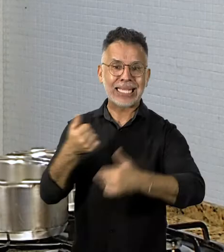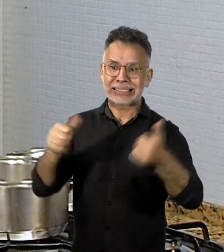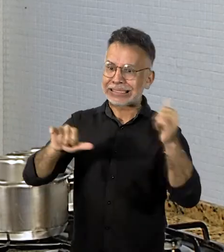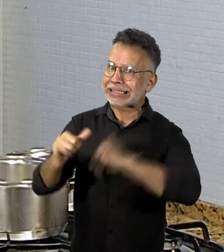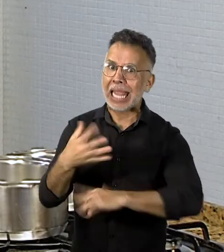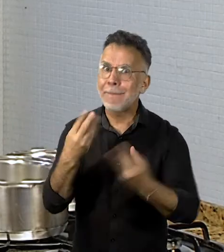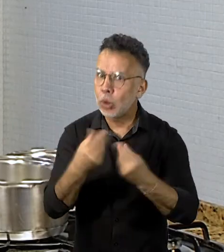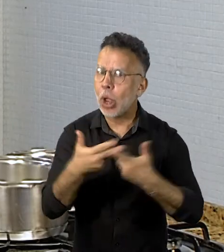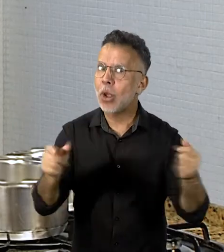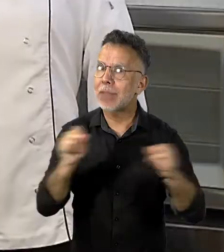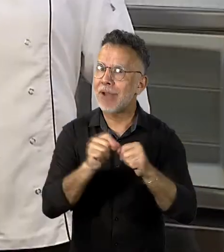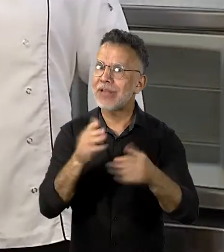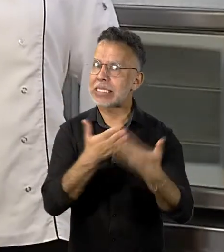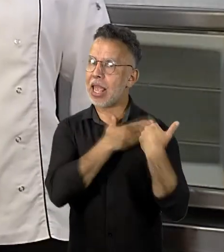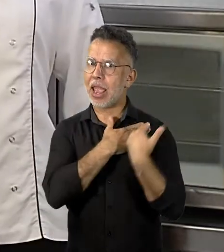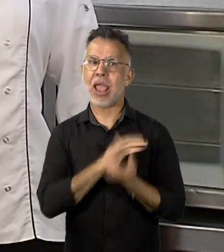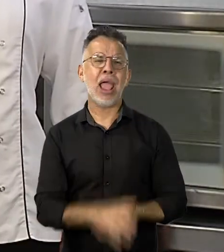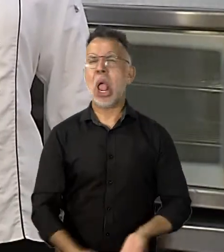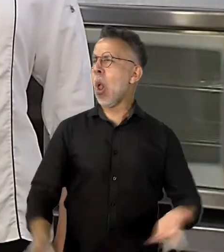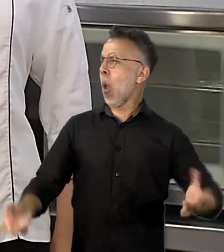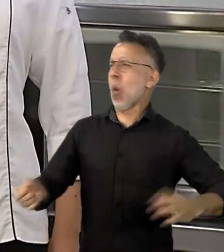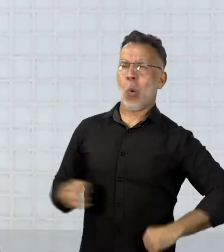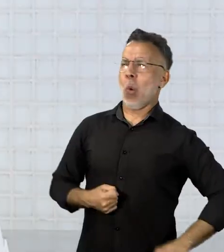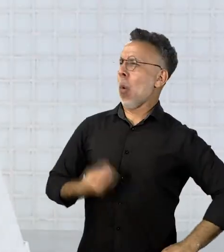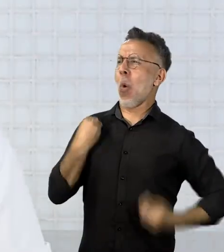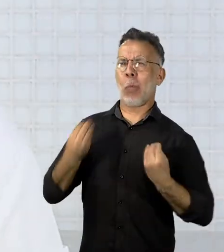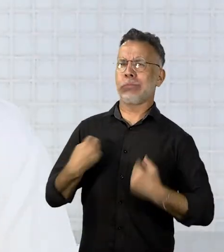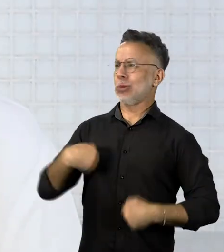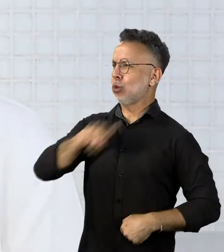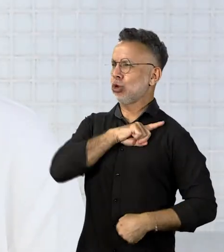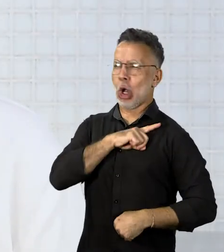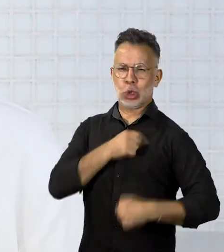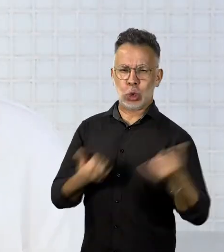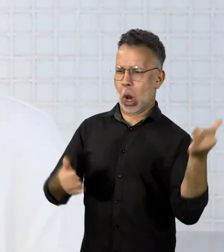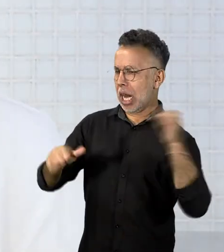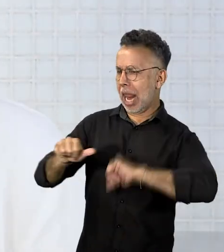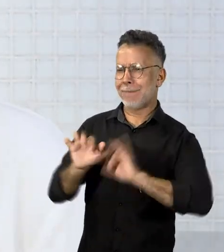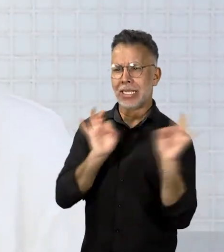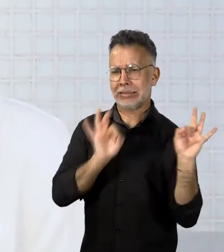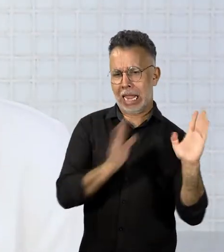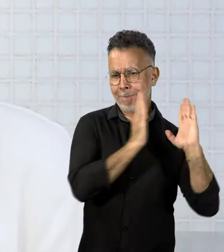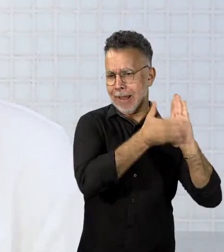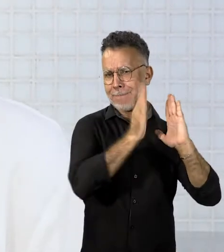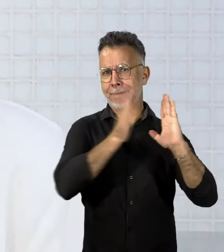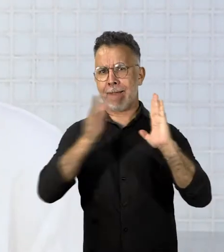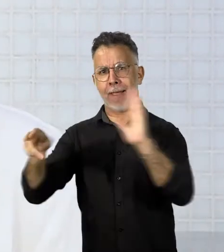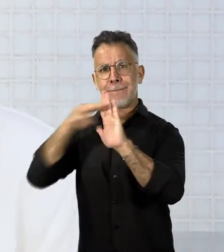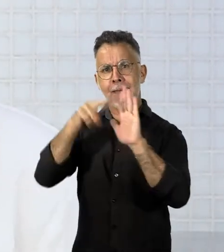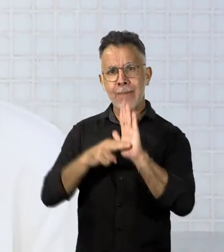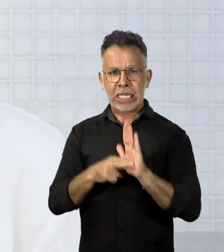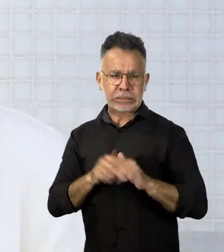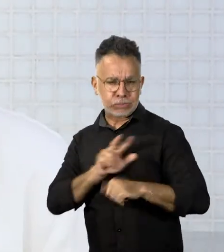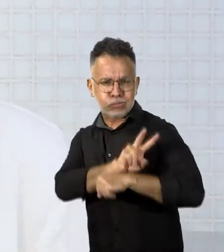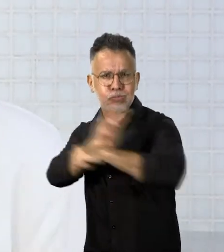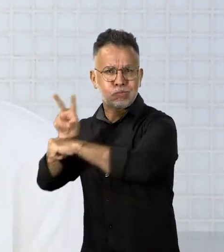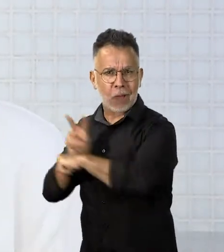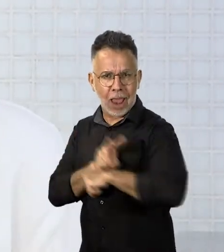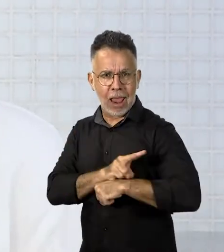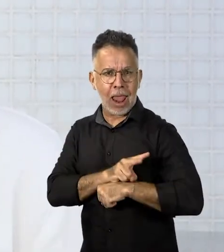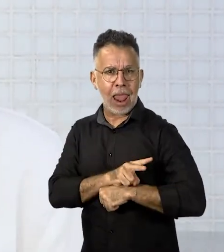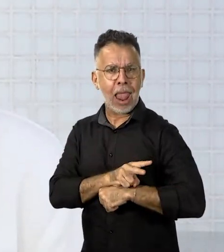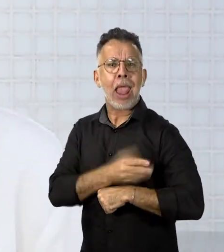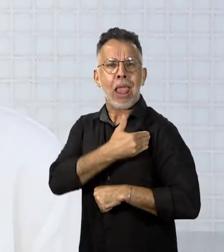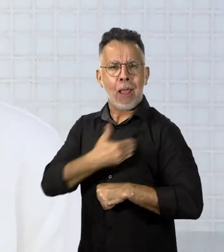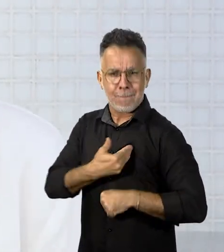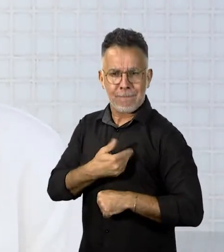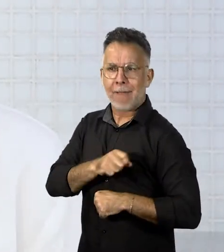tem muita coisa para fazer. Como assim? O nosso laboratório segue todas as normas da vigilância sanitária para